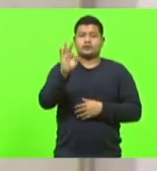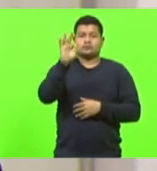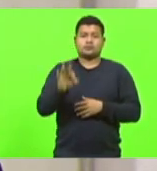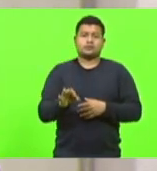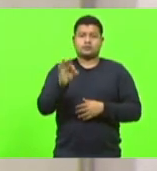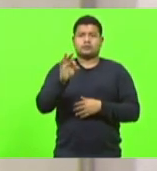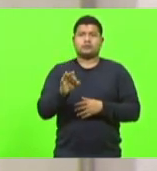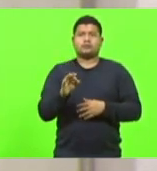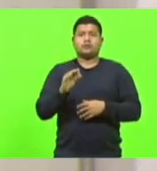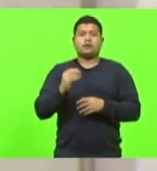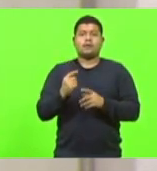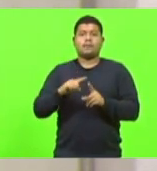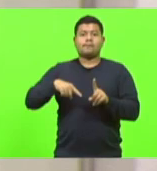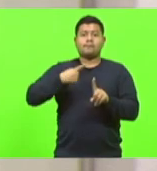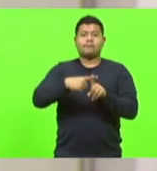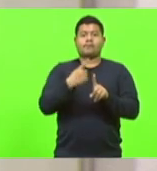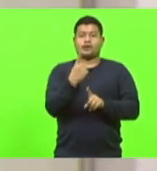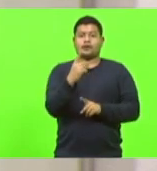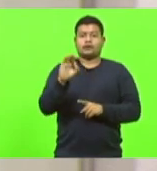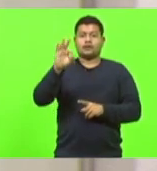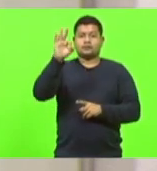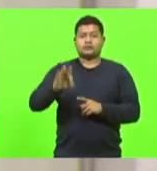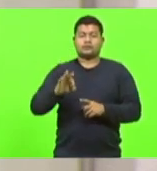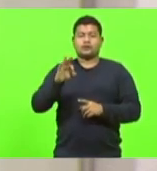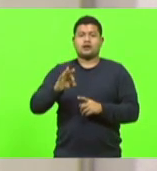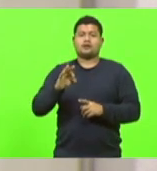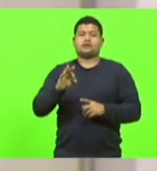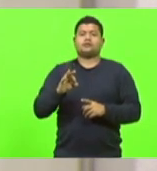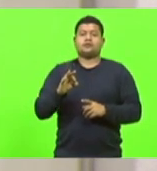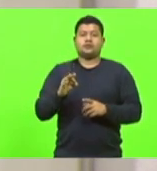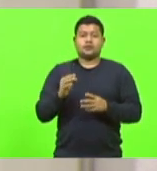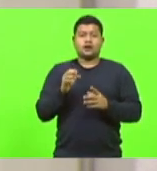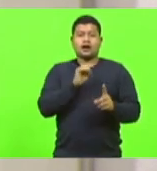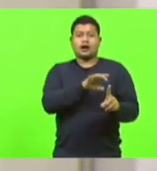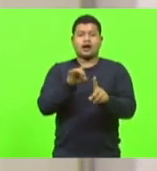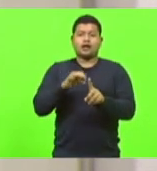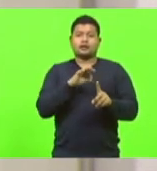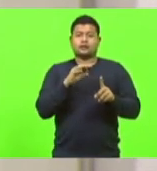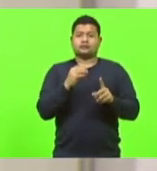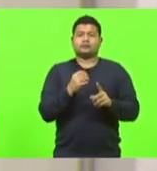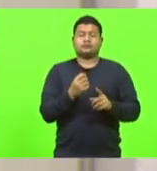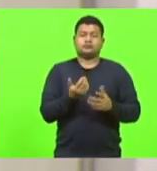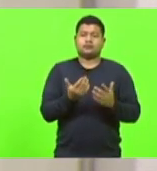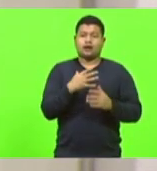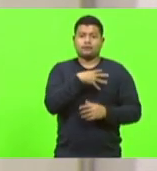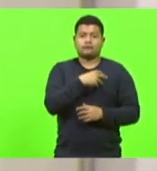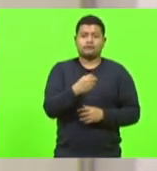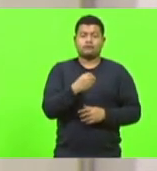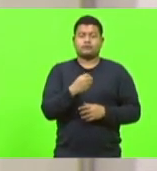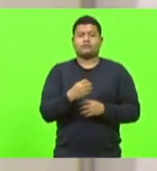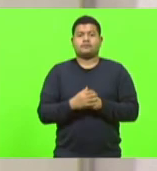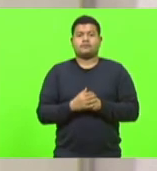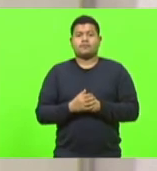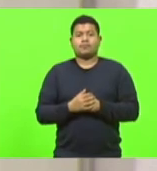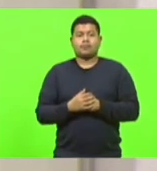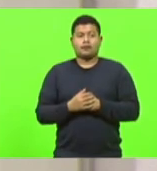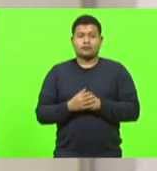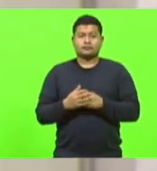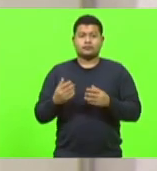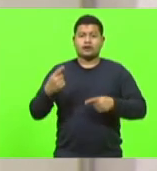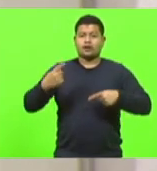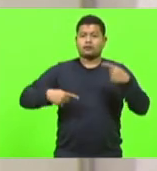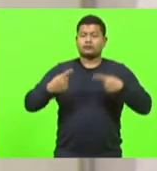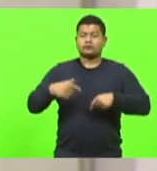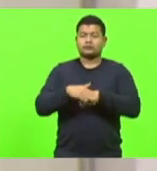mais dez porcento por dependente então conseguimos no diálogo na conversa e no trabalho